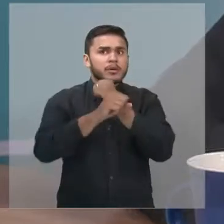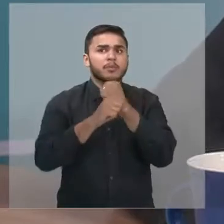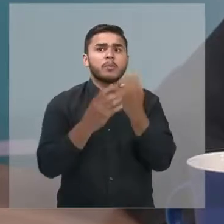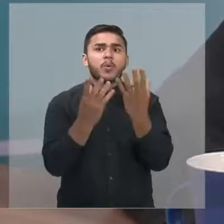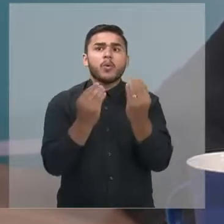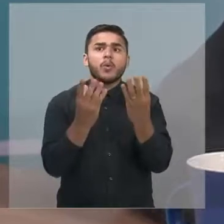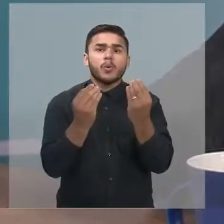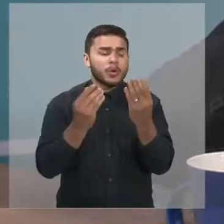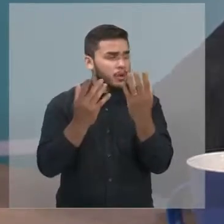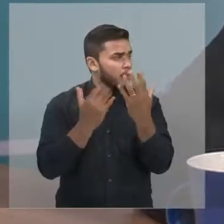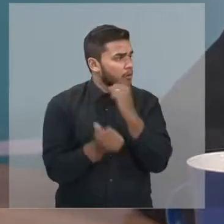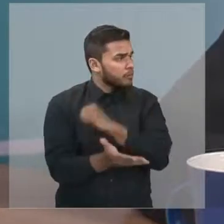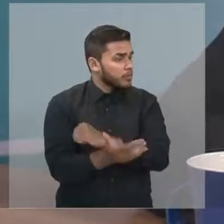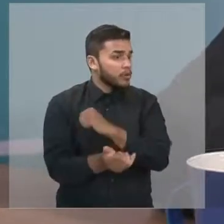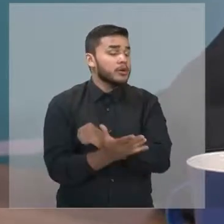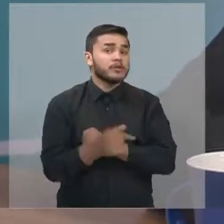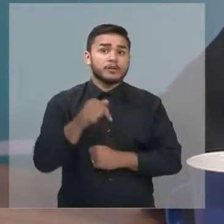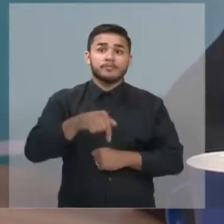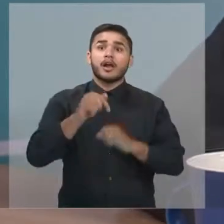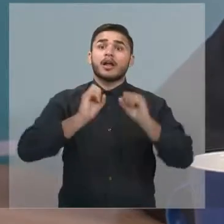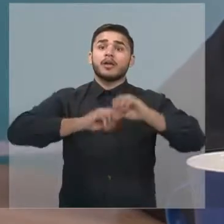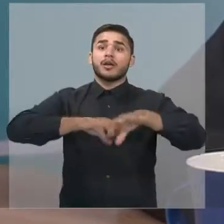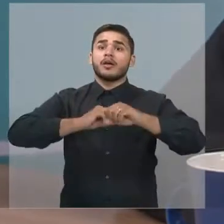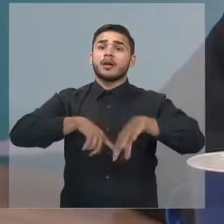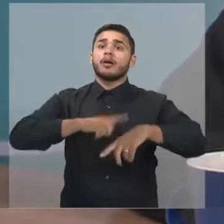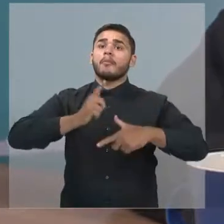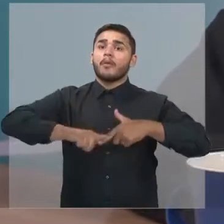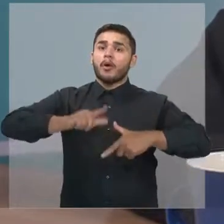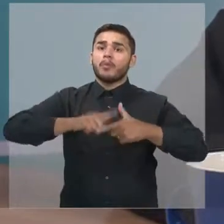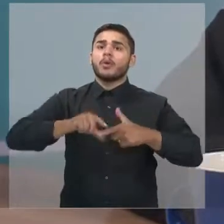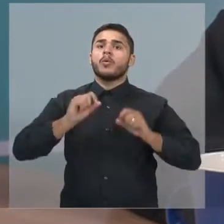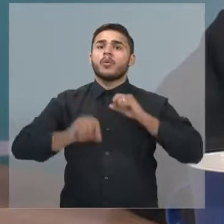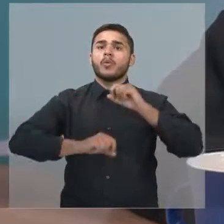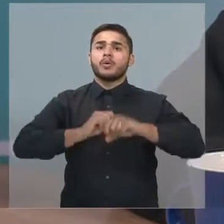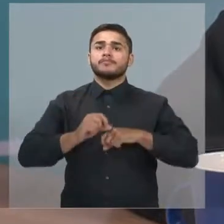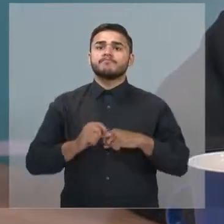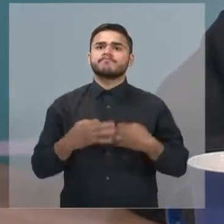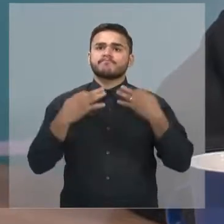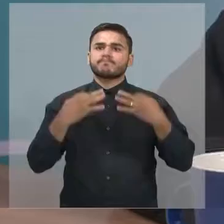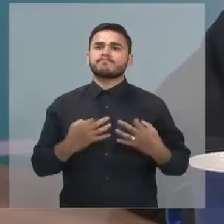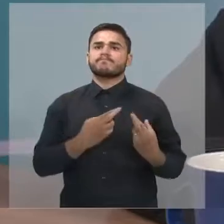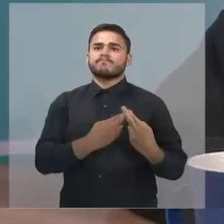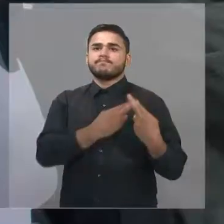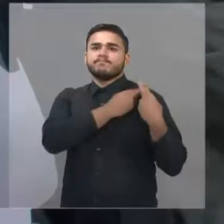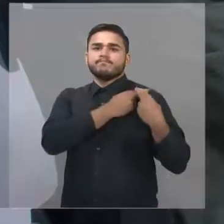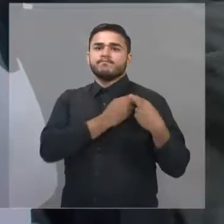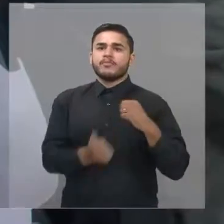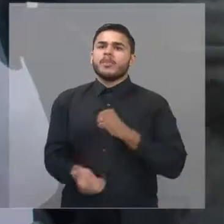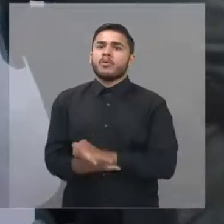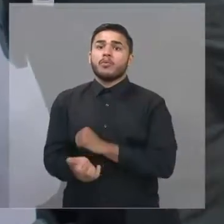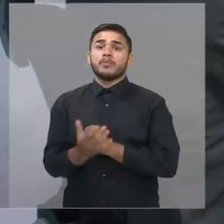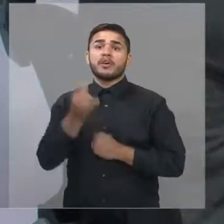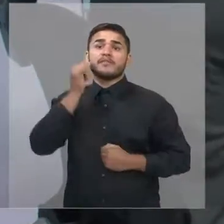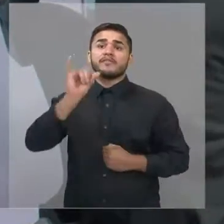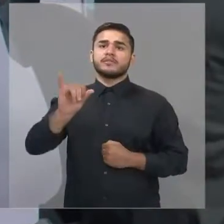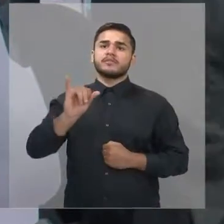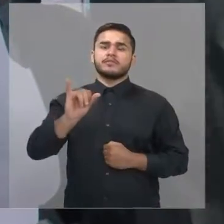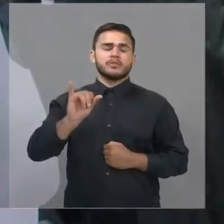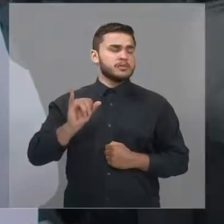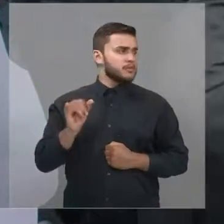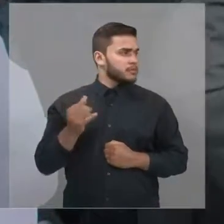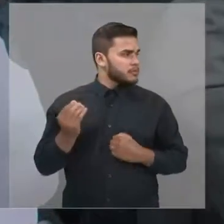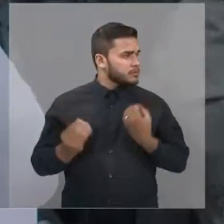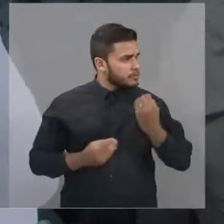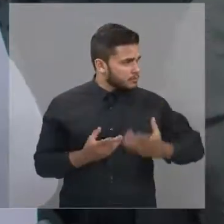na medida em que não consegue formar homens para vivenciarem a essência da probidade que a Constituição consagra.